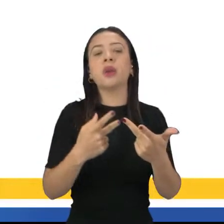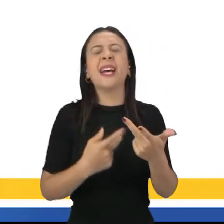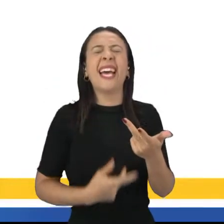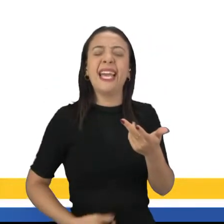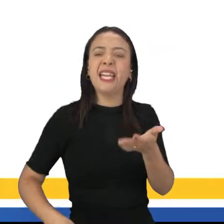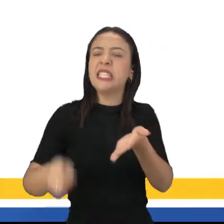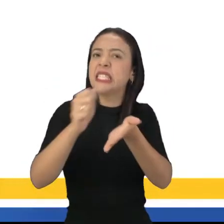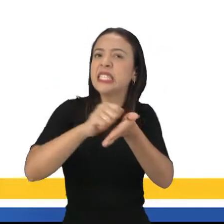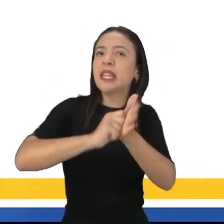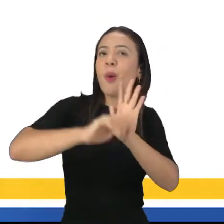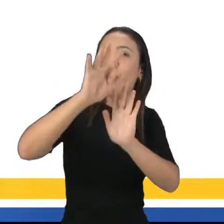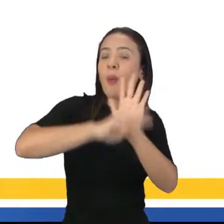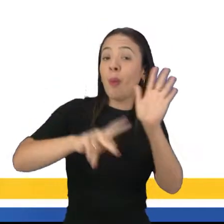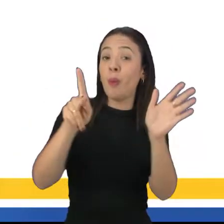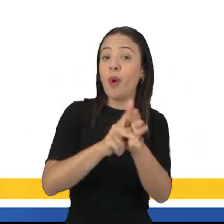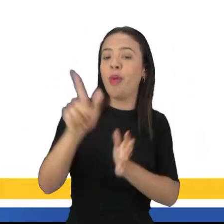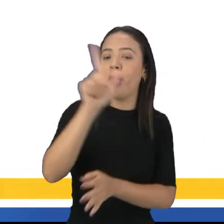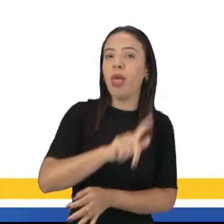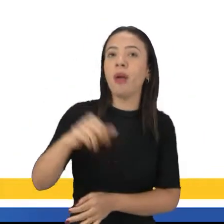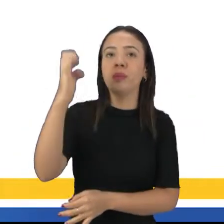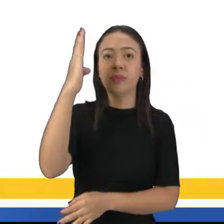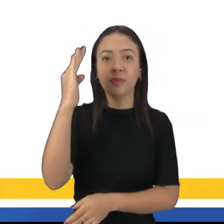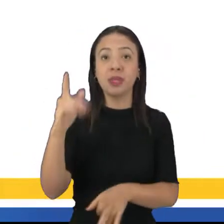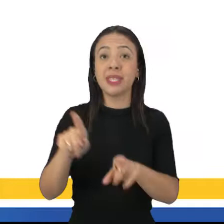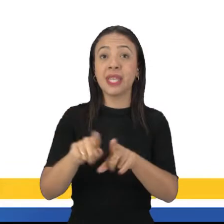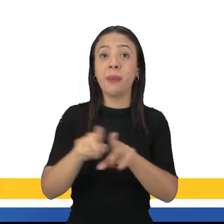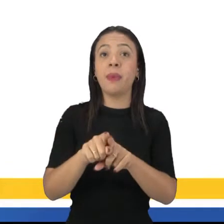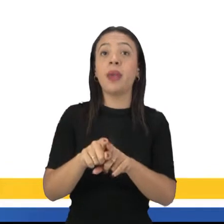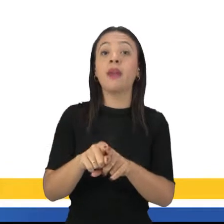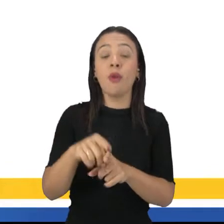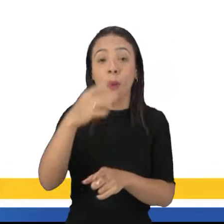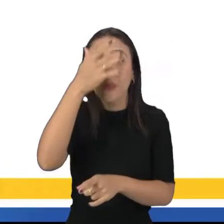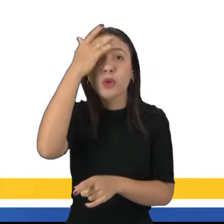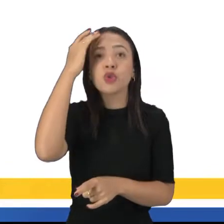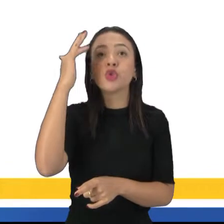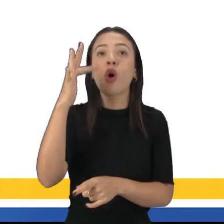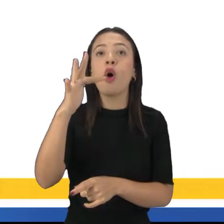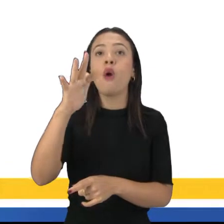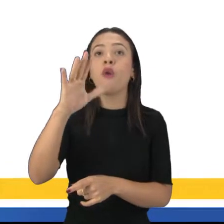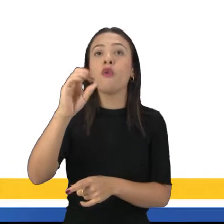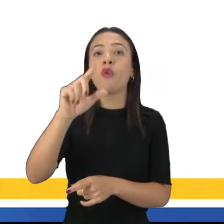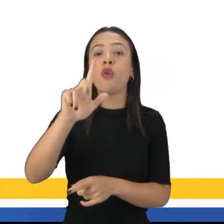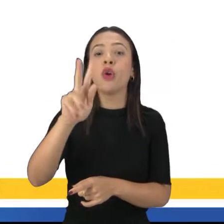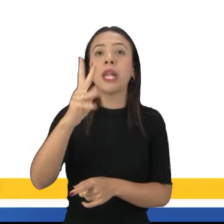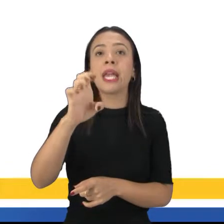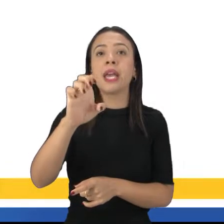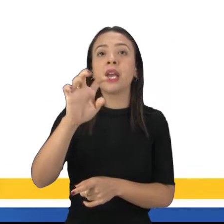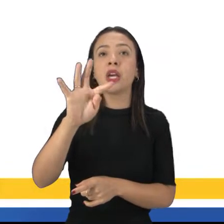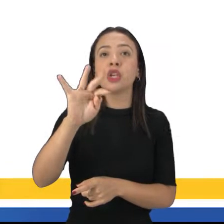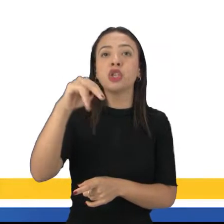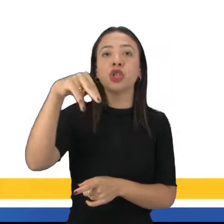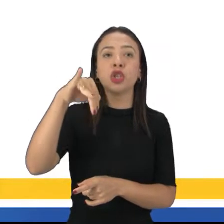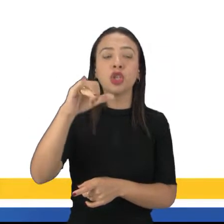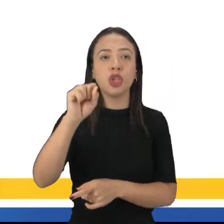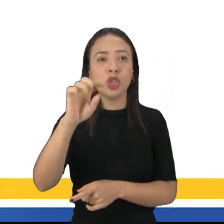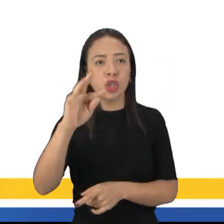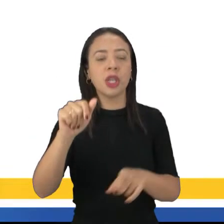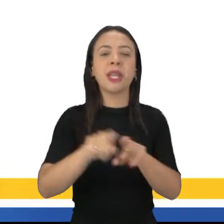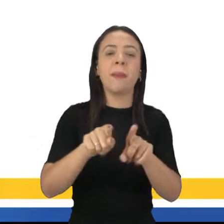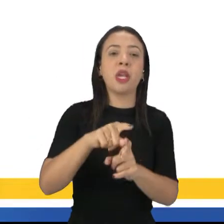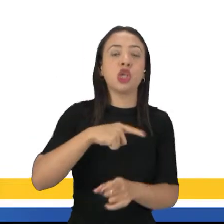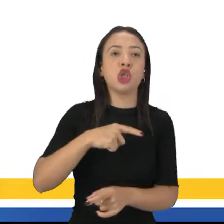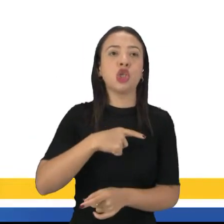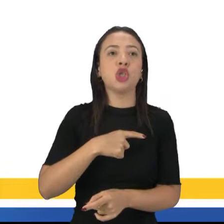e históricos, ele foi também folhetinista, diretor de jornal, autor de peças de